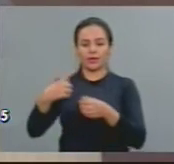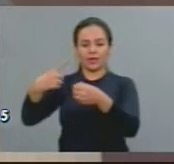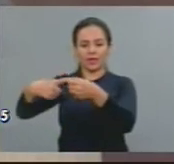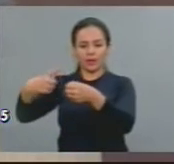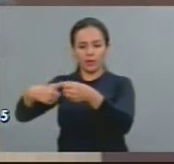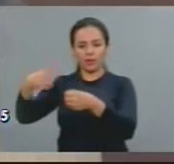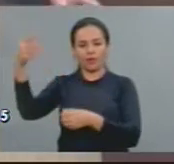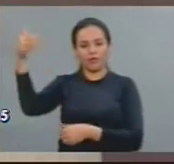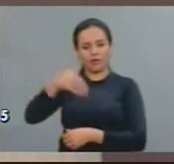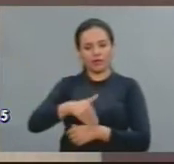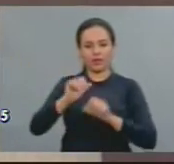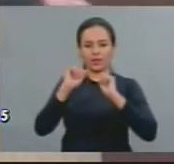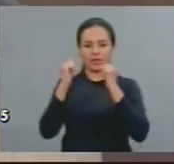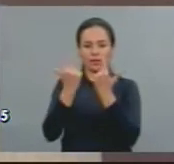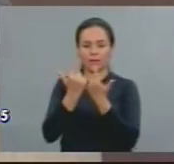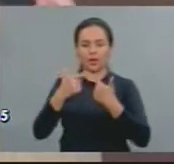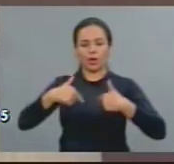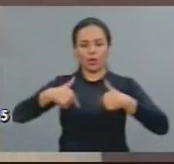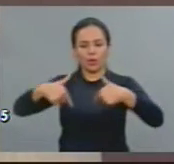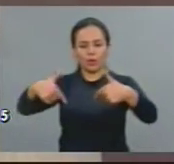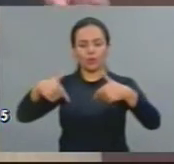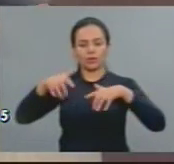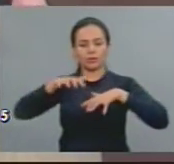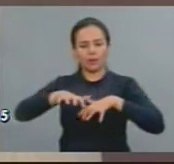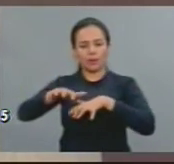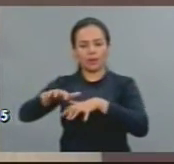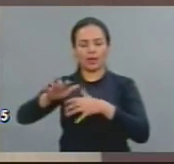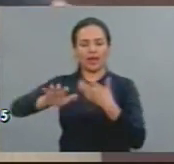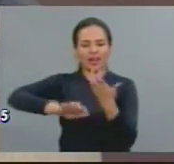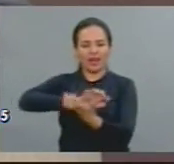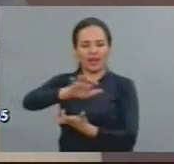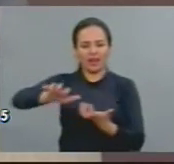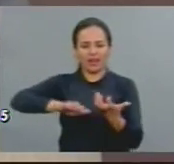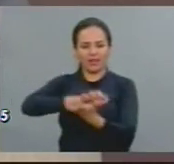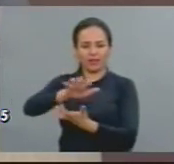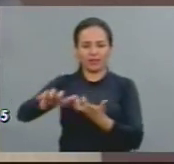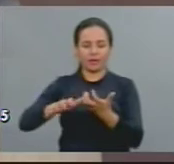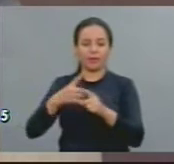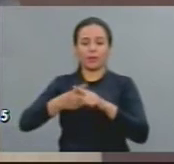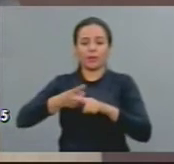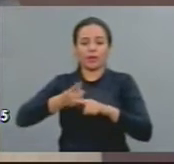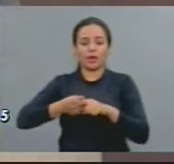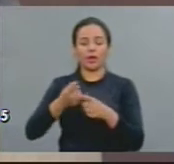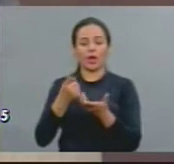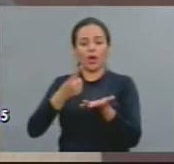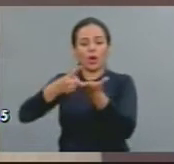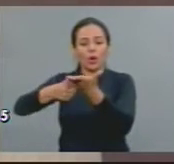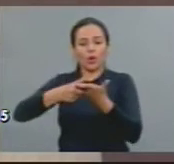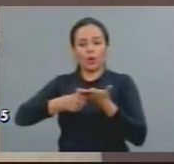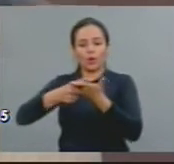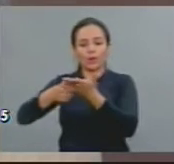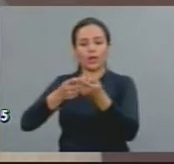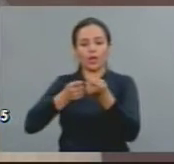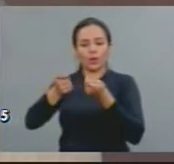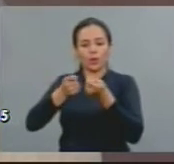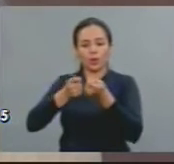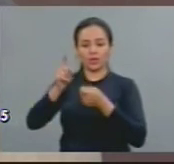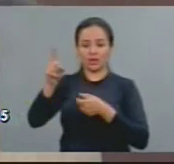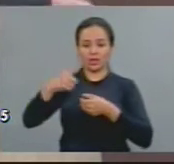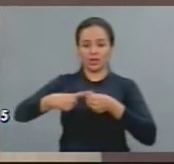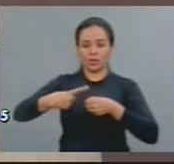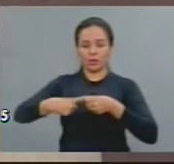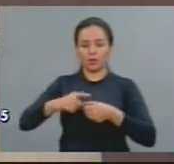em greve por posturas autoritárias, não abertas à negociação. No caso de Aratuba,